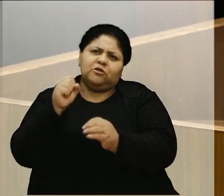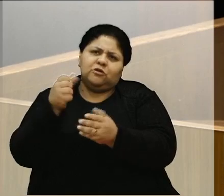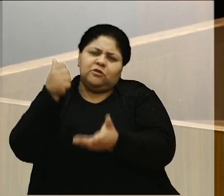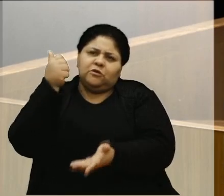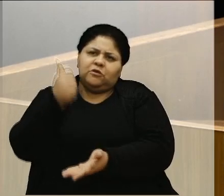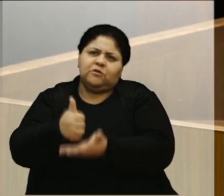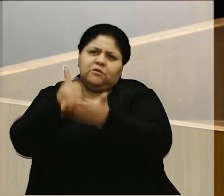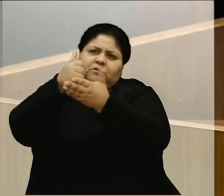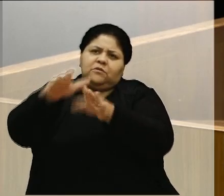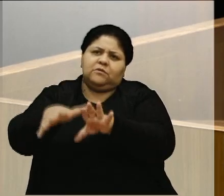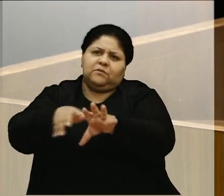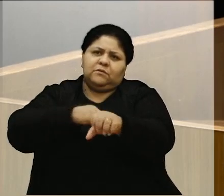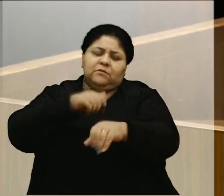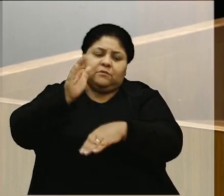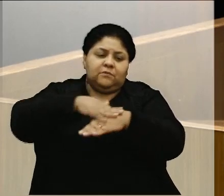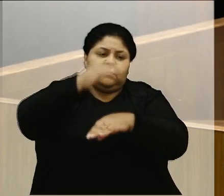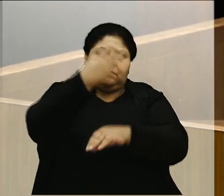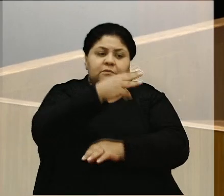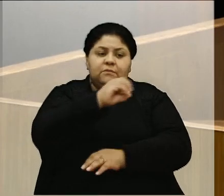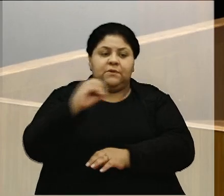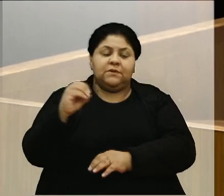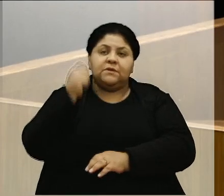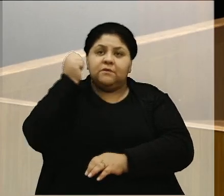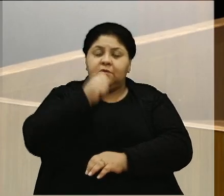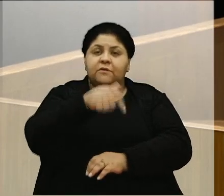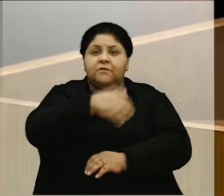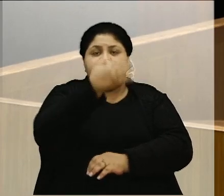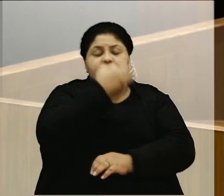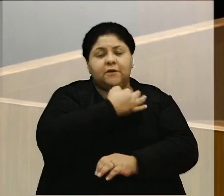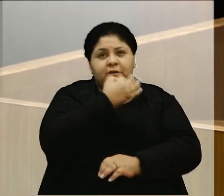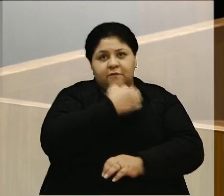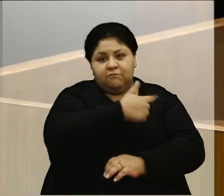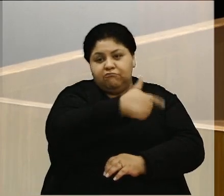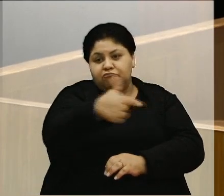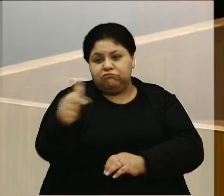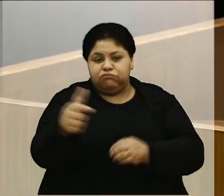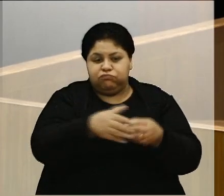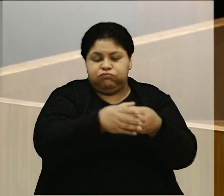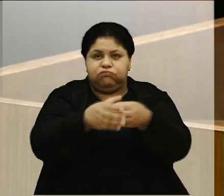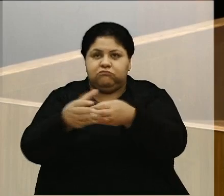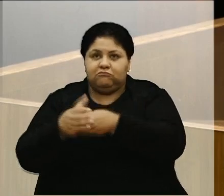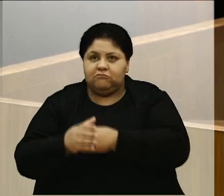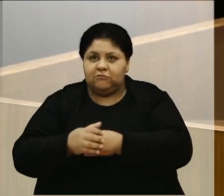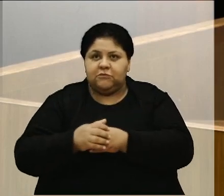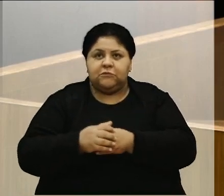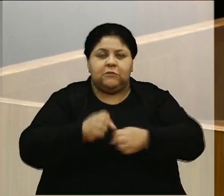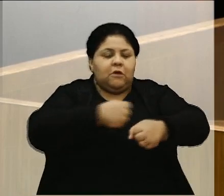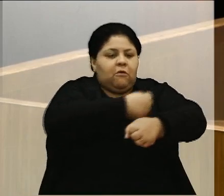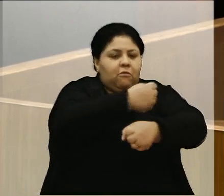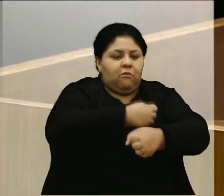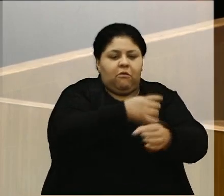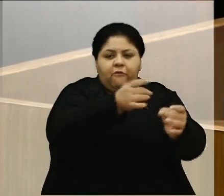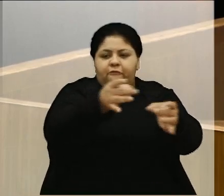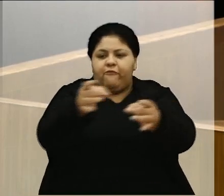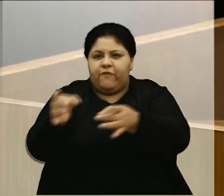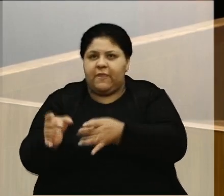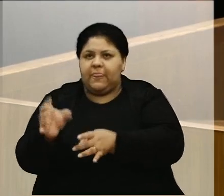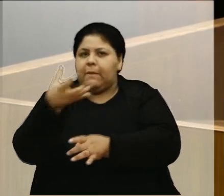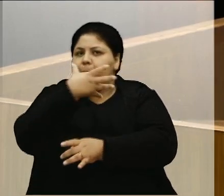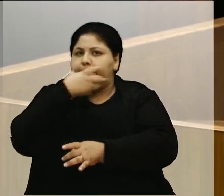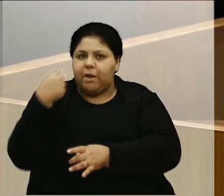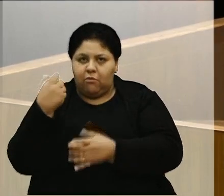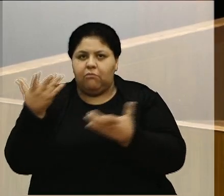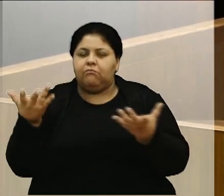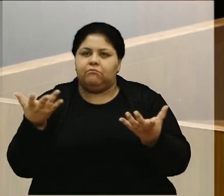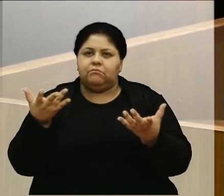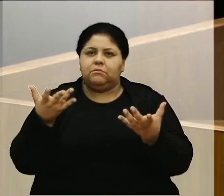de mais de 300 mulheres aqui em Caxias do Sul, em diversas frentes, como auxiliares de cozinha, vendas, confeitaria. E, por